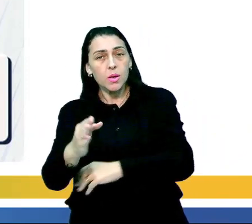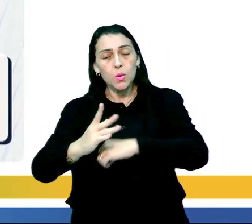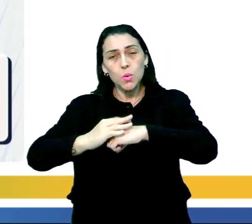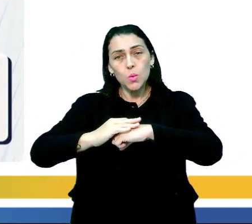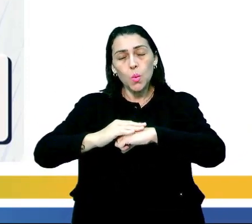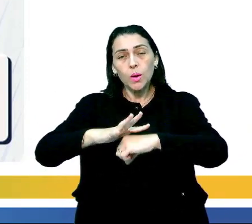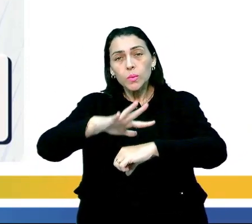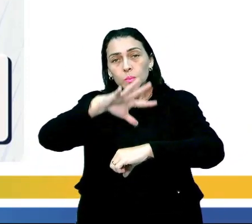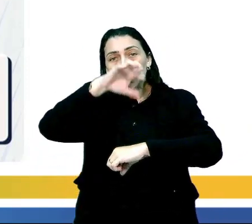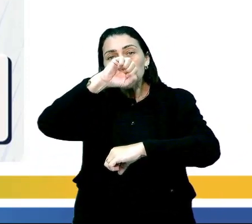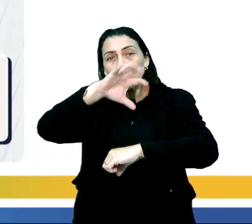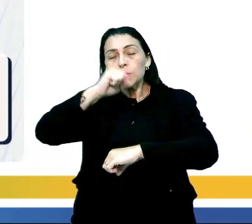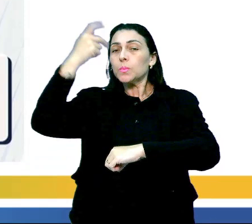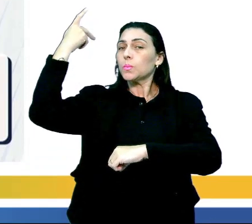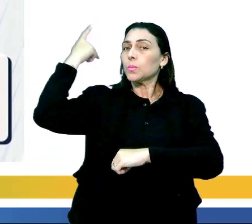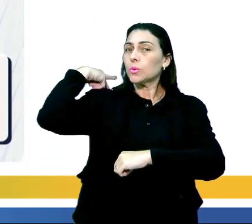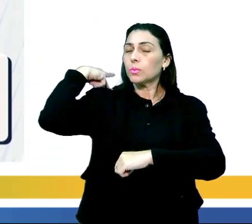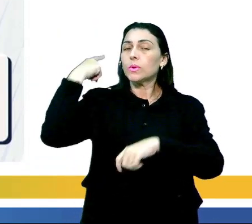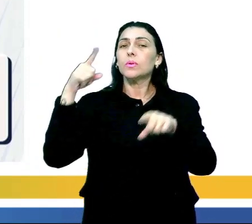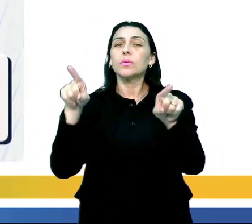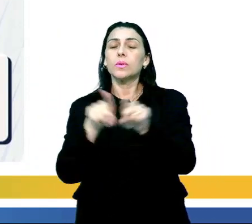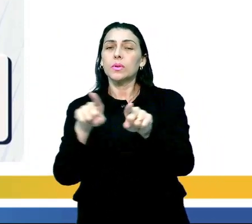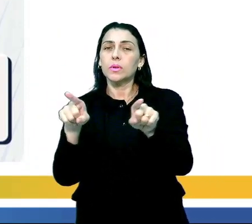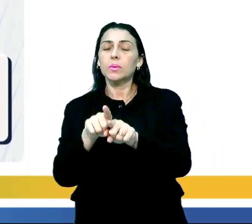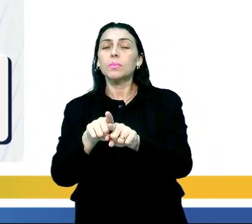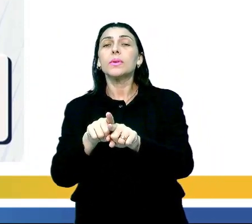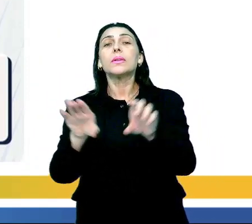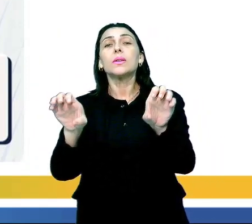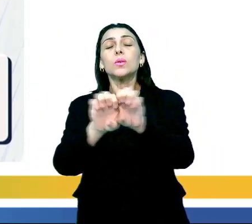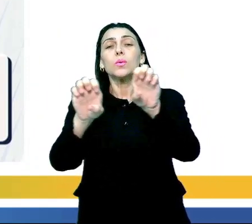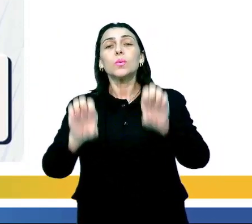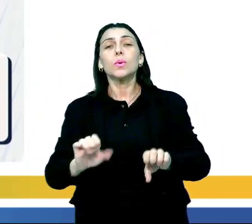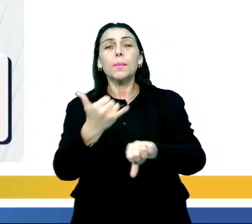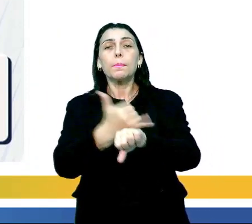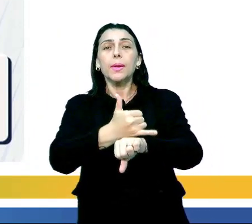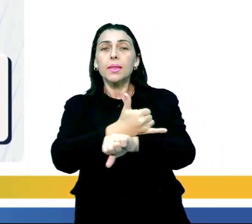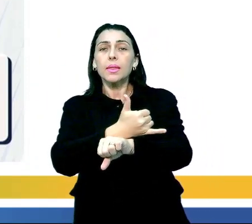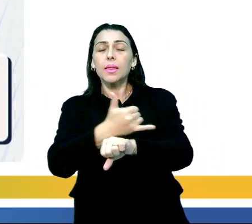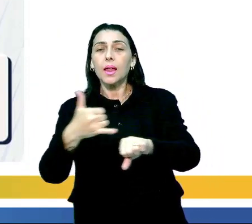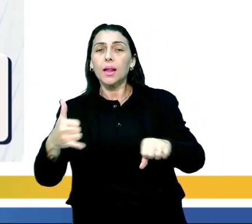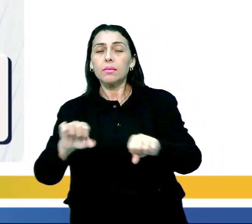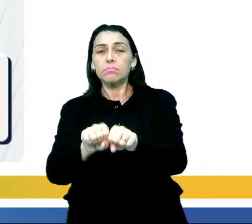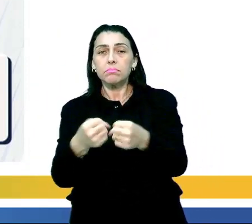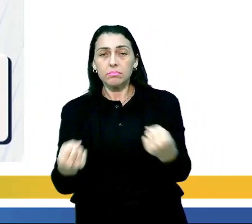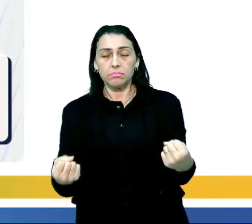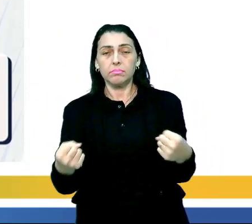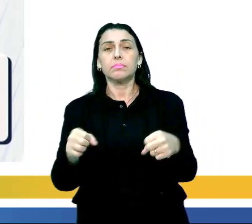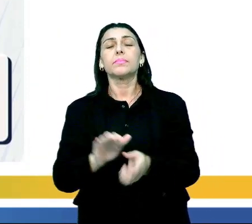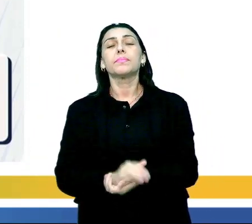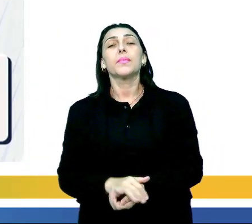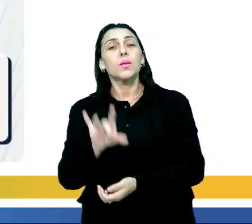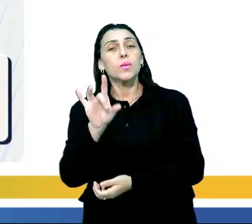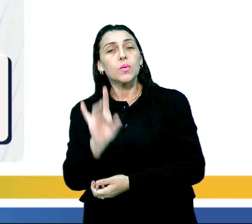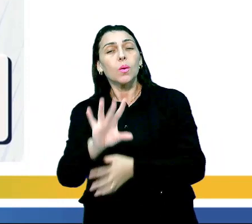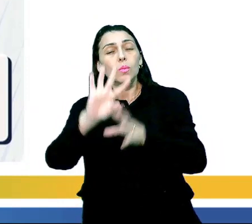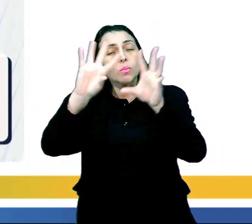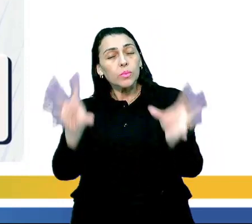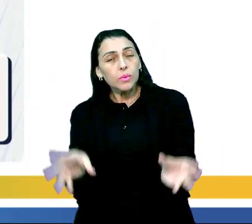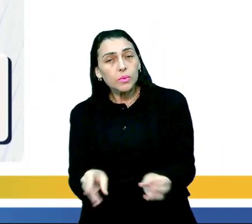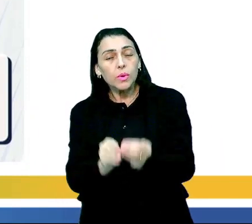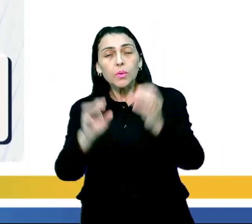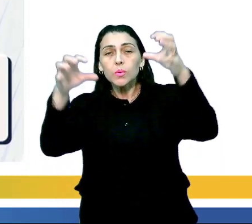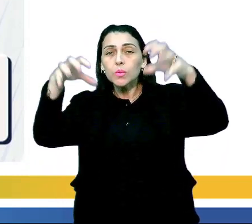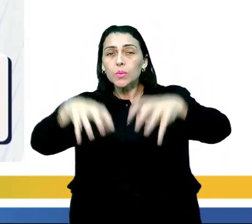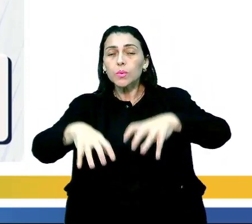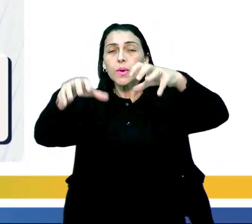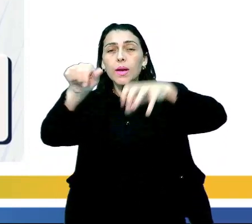doenças respiratórias, além de corrosão de estruturas metálicas. Bem, então, só para resumir, a